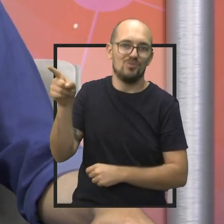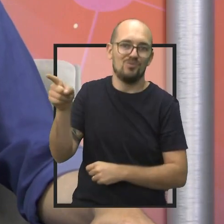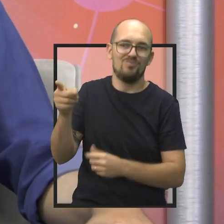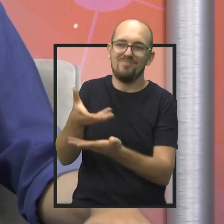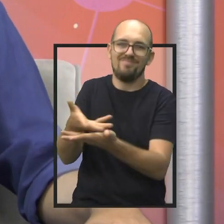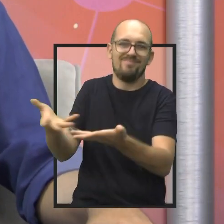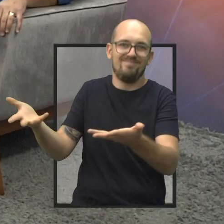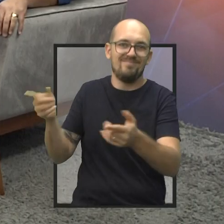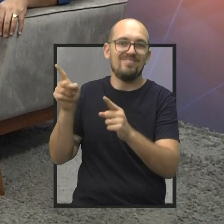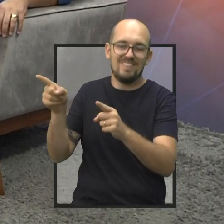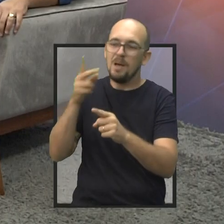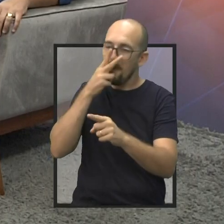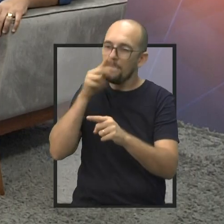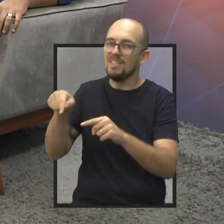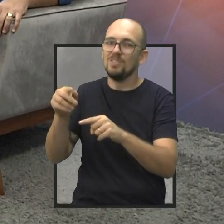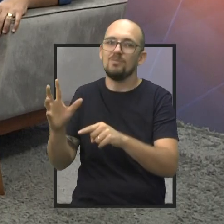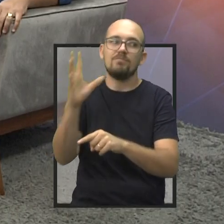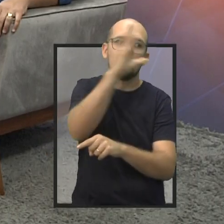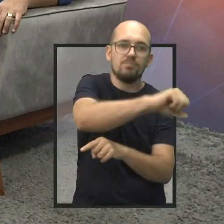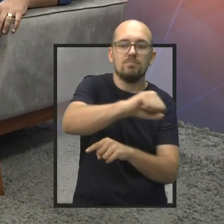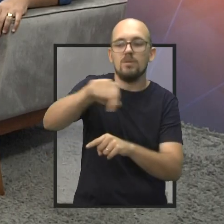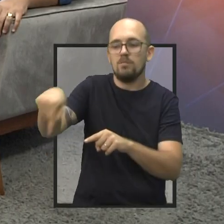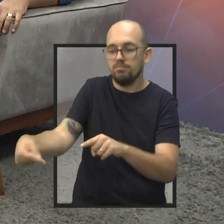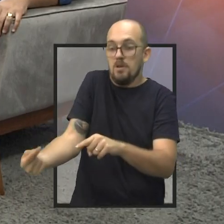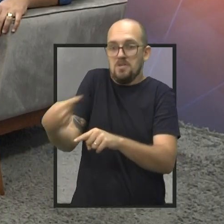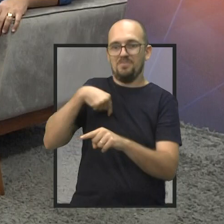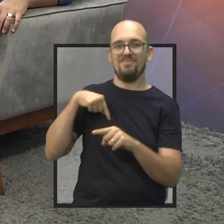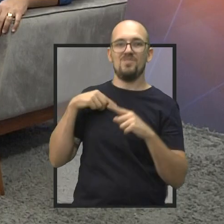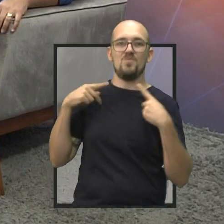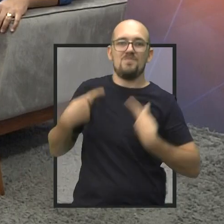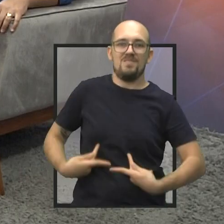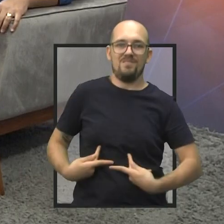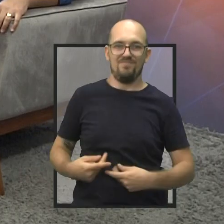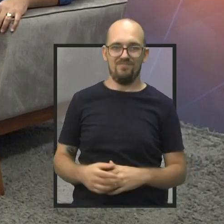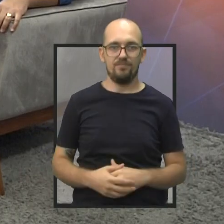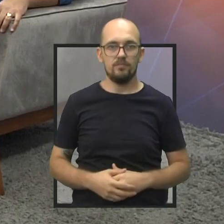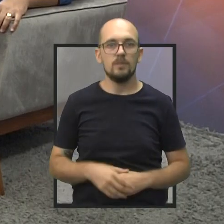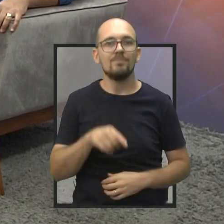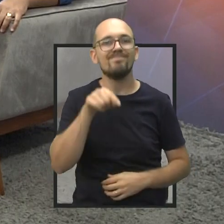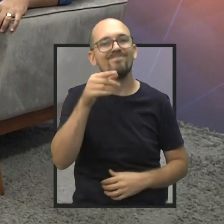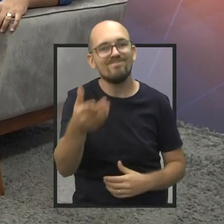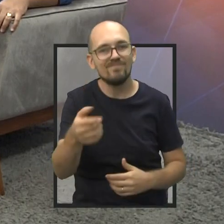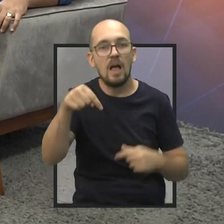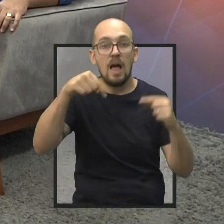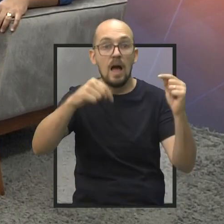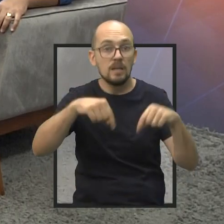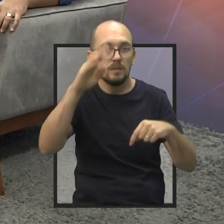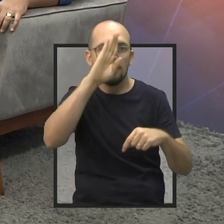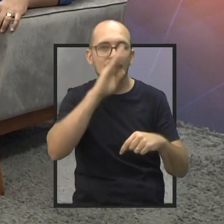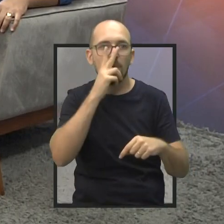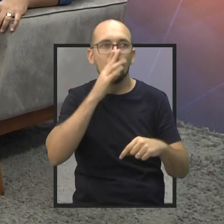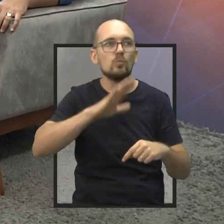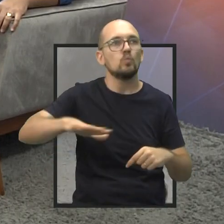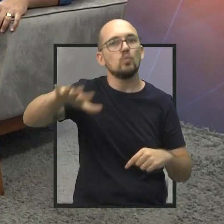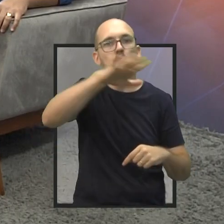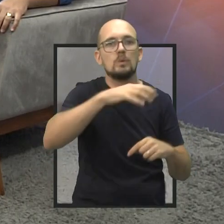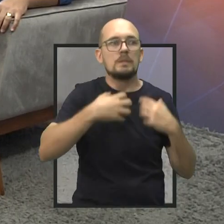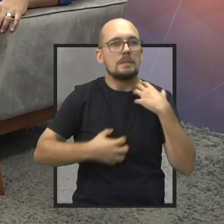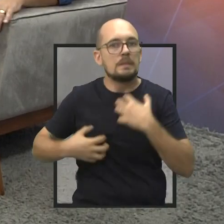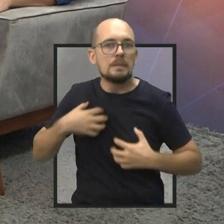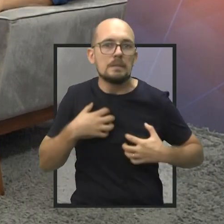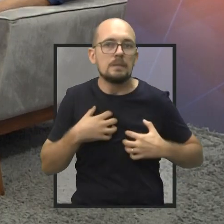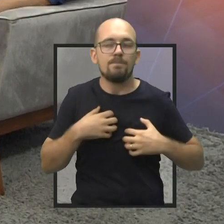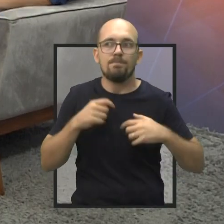transmissão desse novo vírus. Bom, a chegada do vírus aqui no Brasil, como eu disse, gerou um certo pânico, né? É novidade, as pessoas ainda não têm